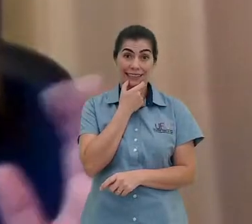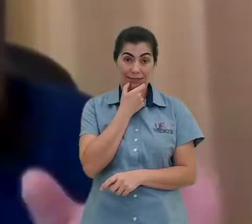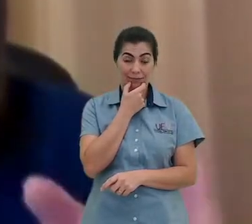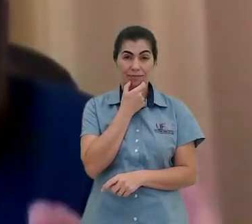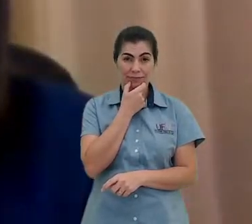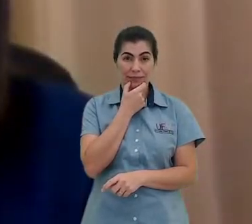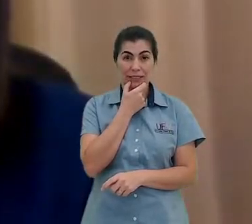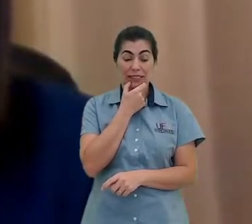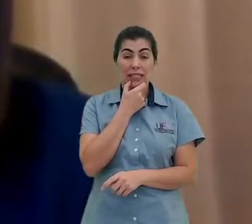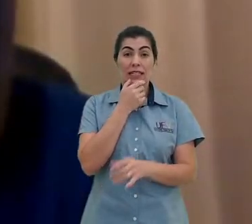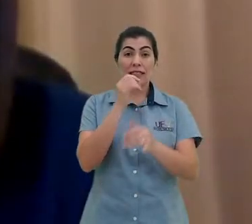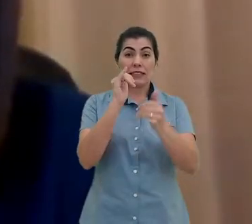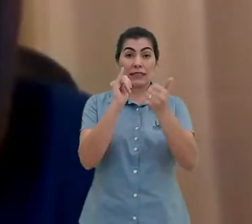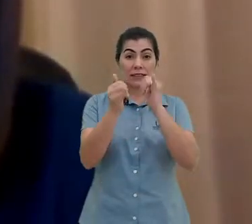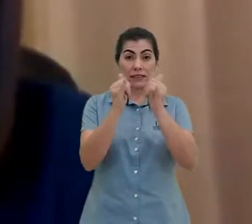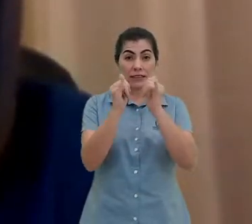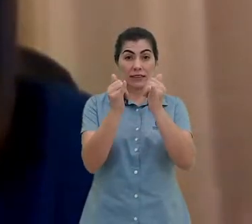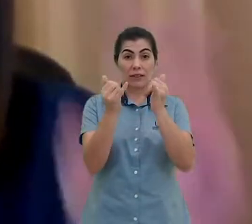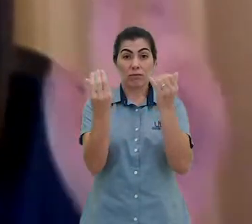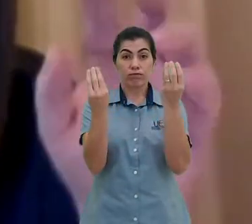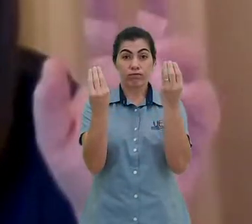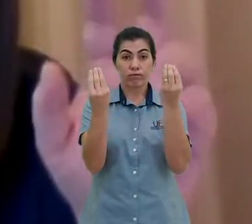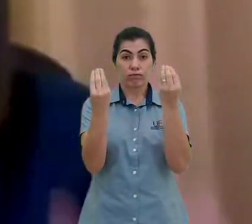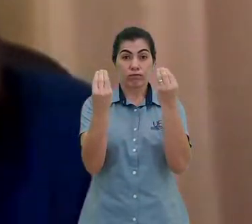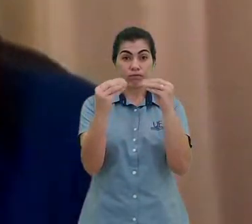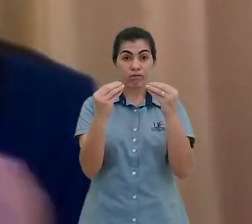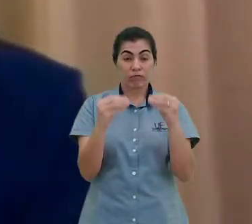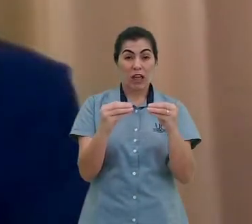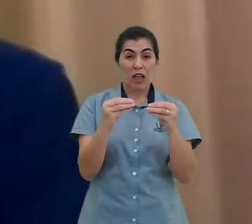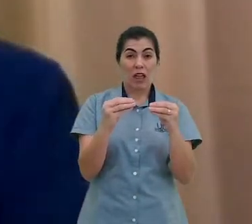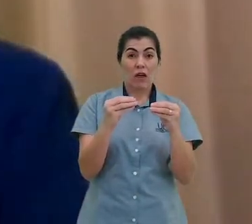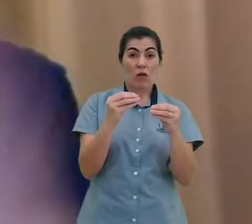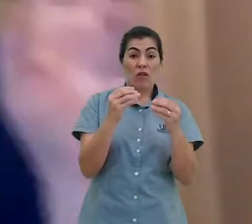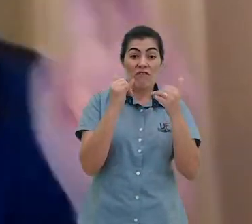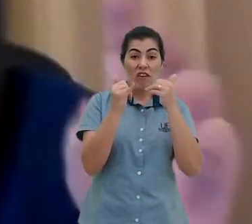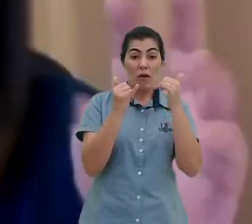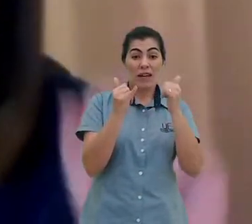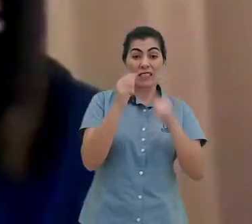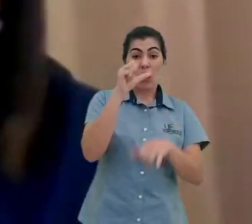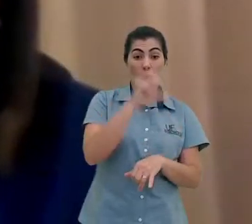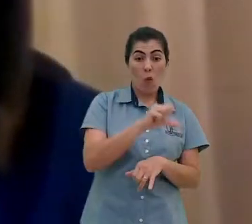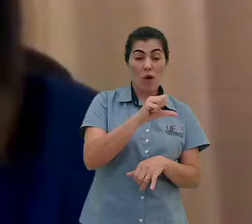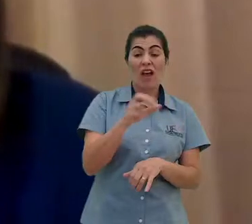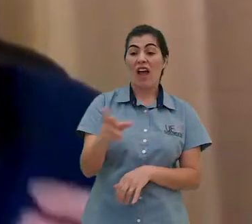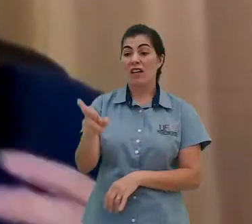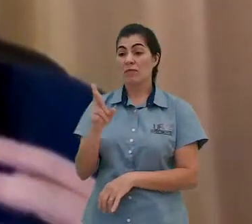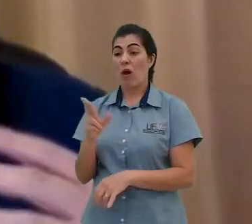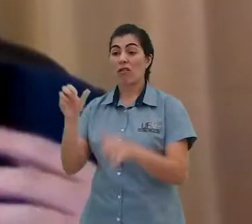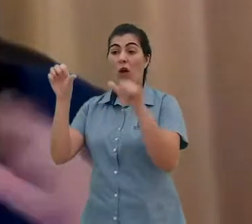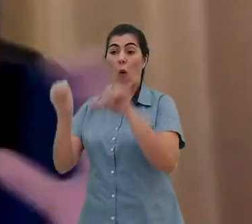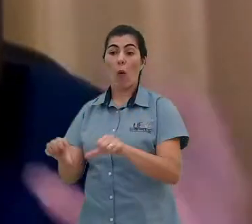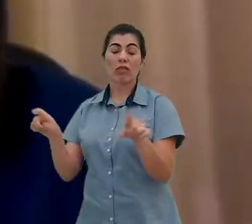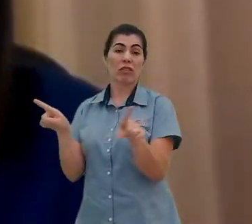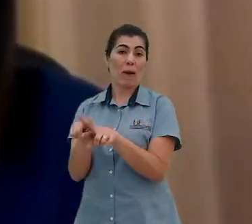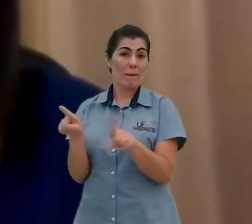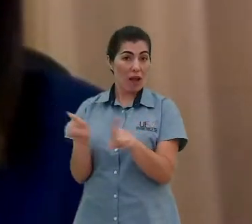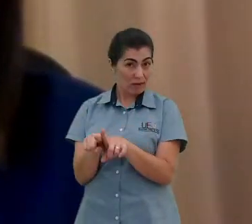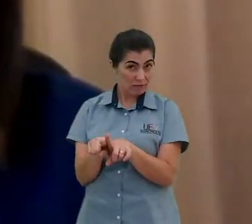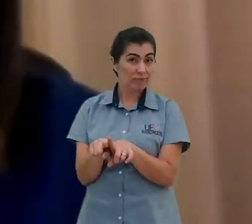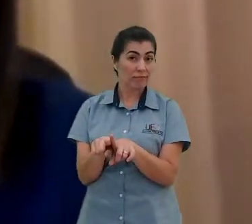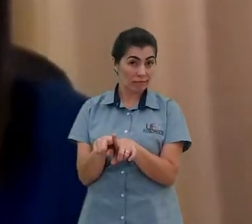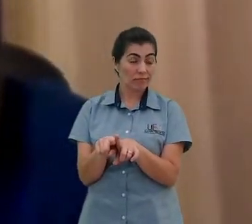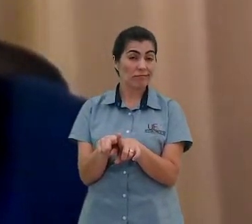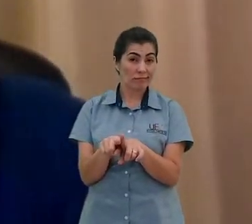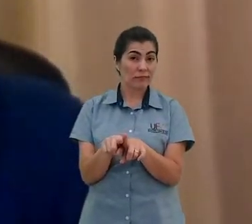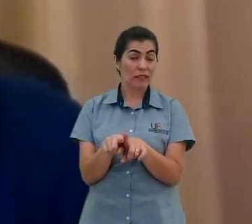gente alimentar os algoritmos com lixo, aspas, a gente vai receber lixo na saída. O que isso está querendo dizer